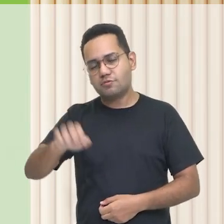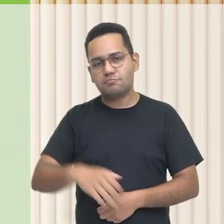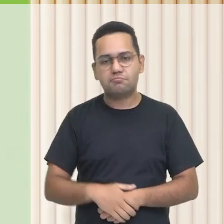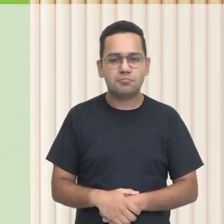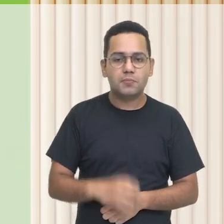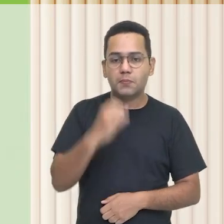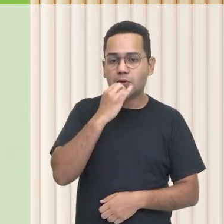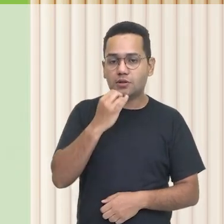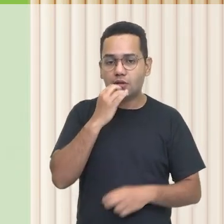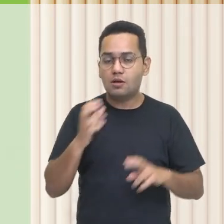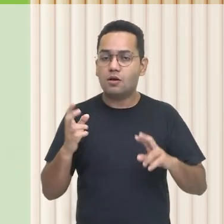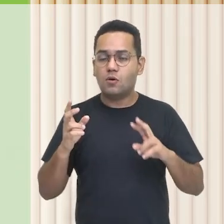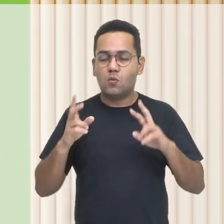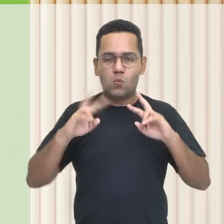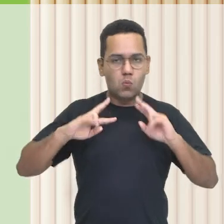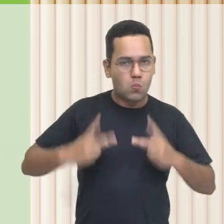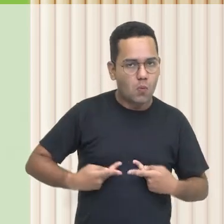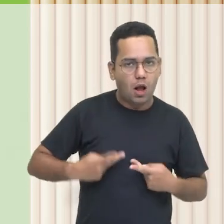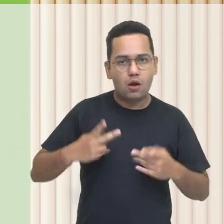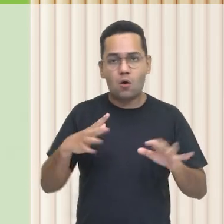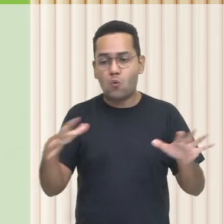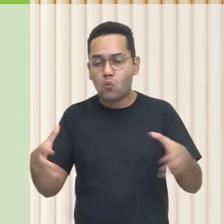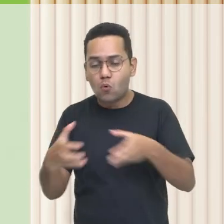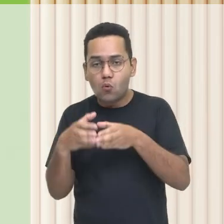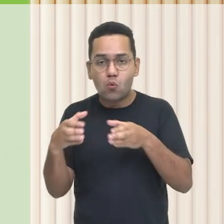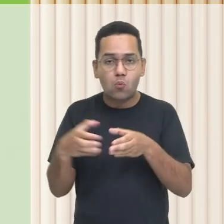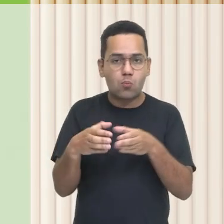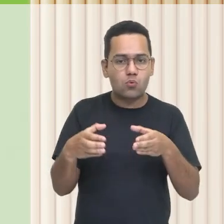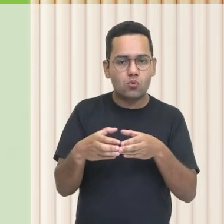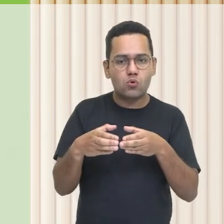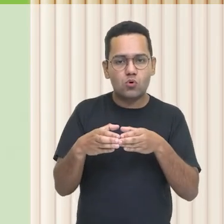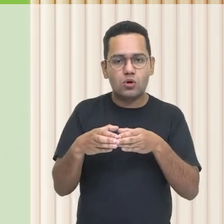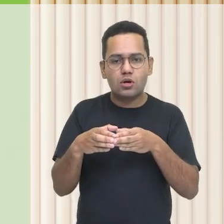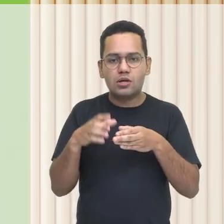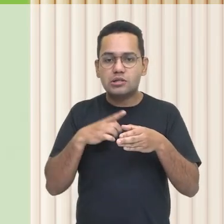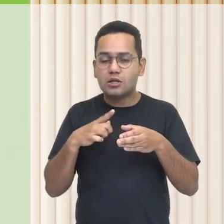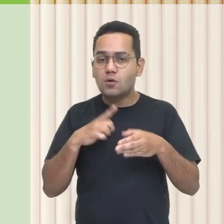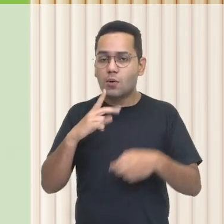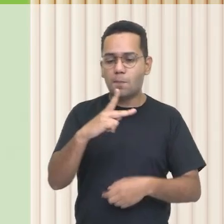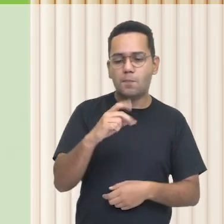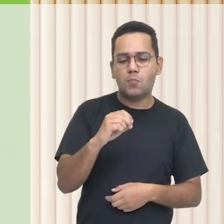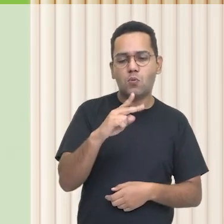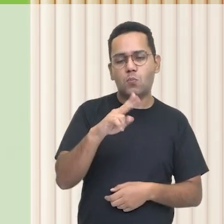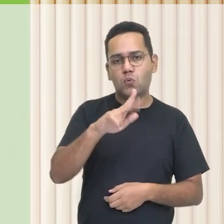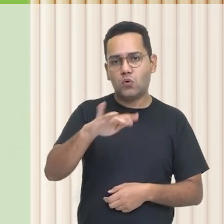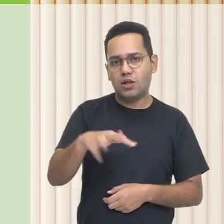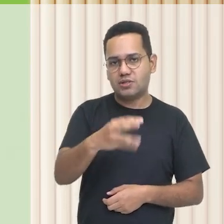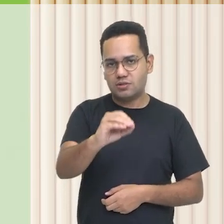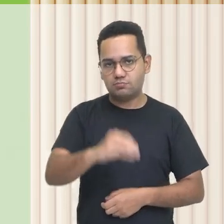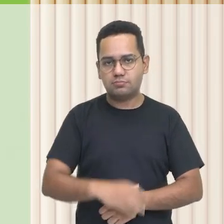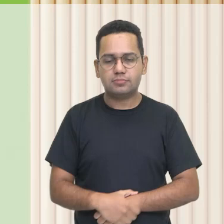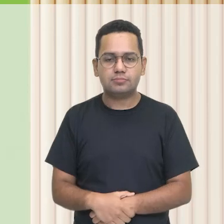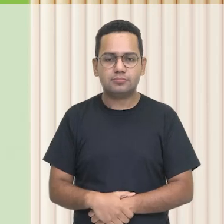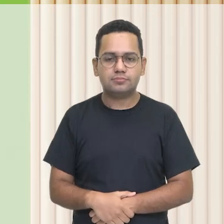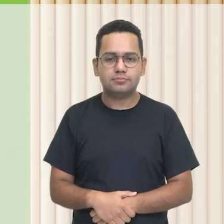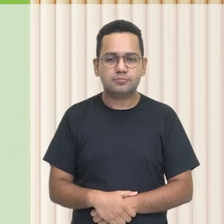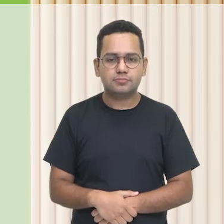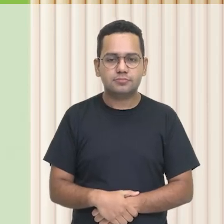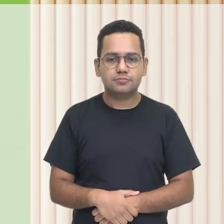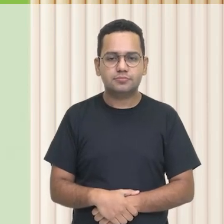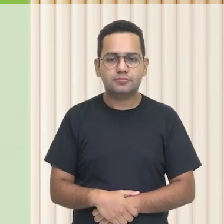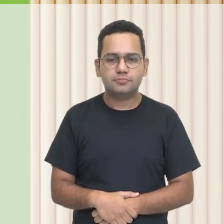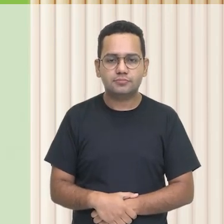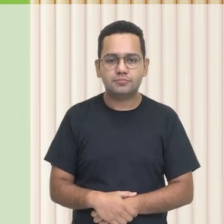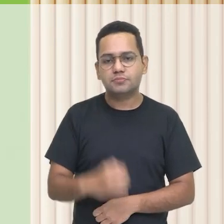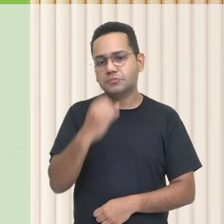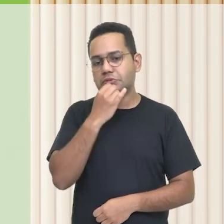indivíduo o conjunto de indivíduos da espécie humana vão formar uma população é por isso que nós ouvimos aí a população